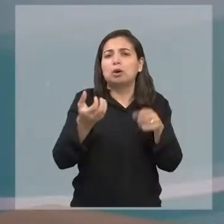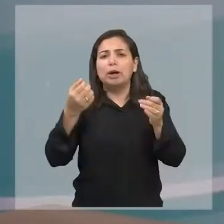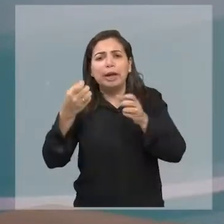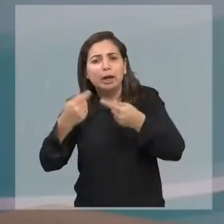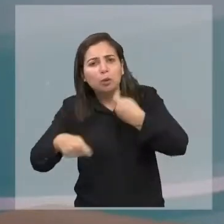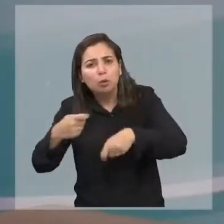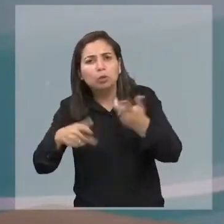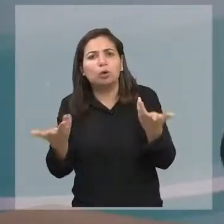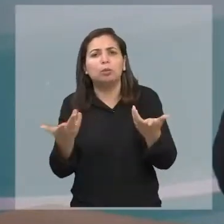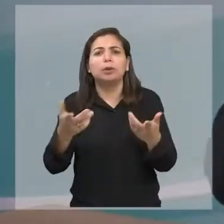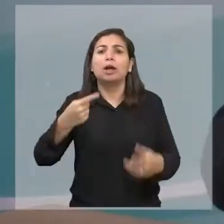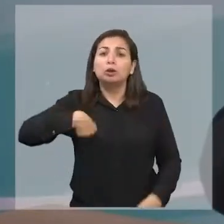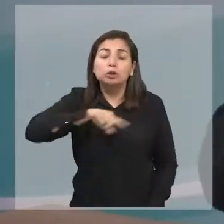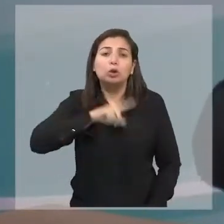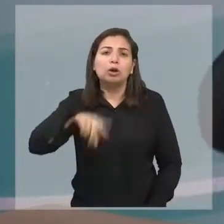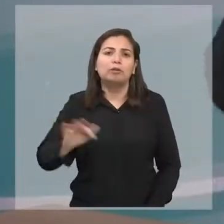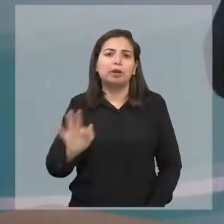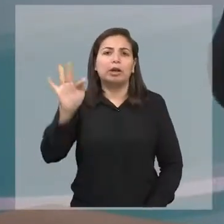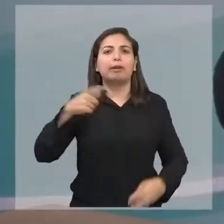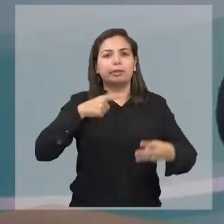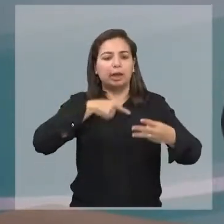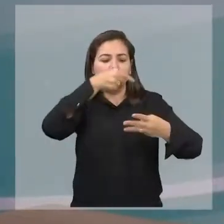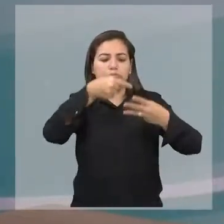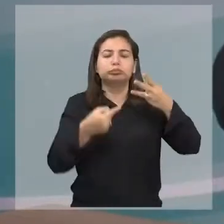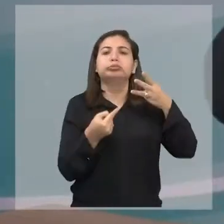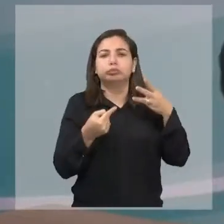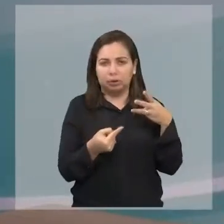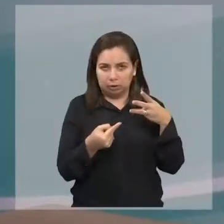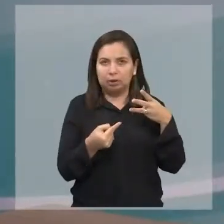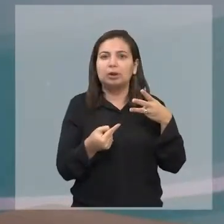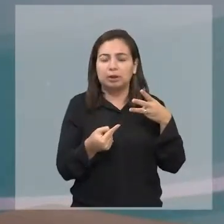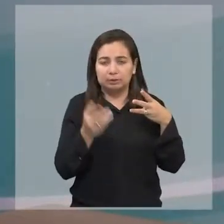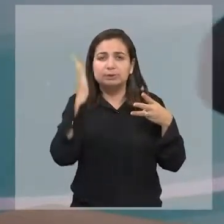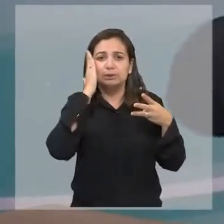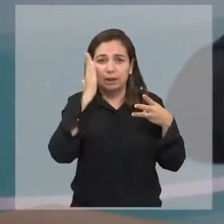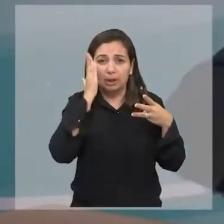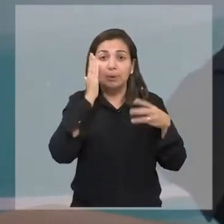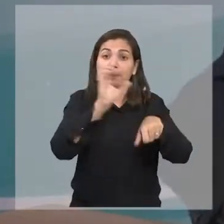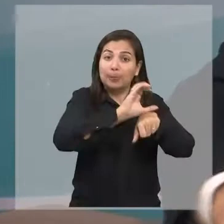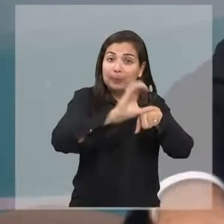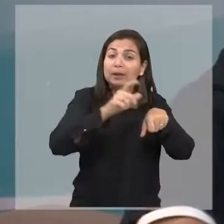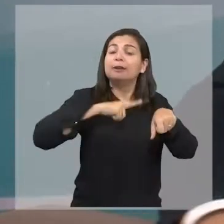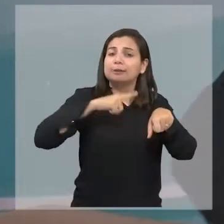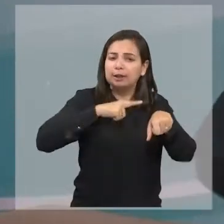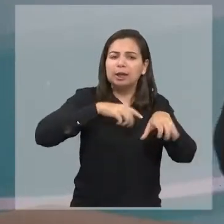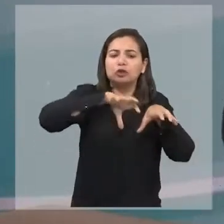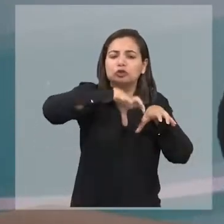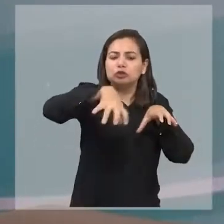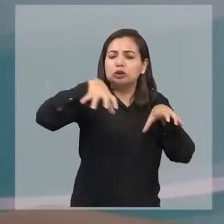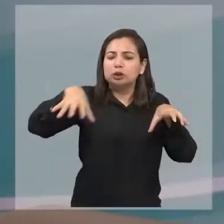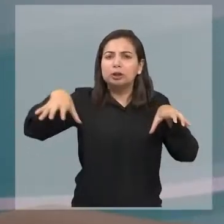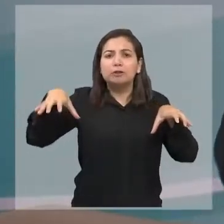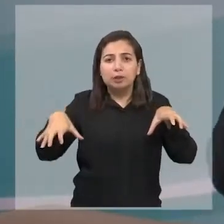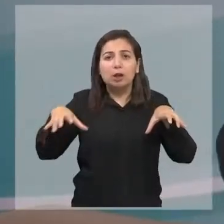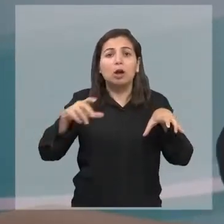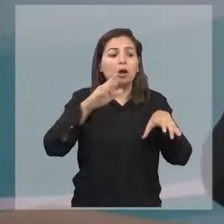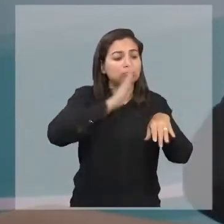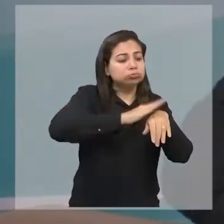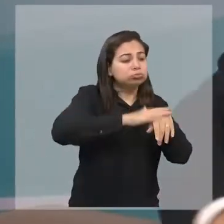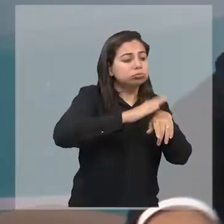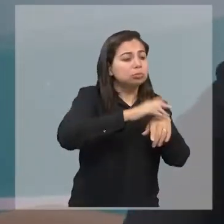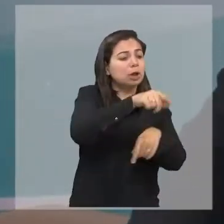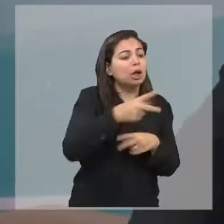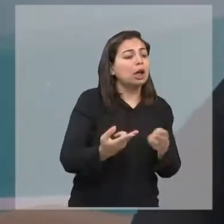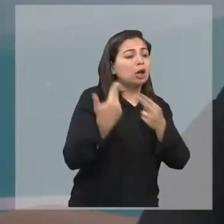somos uma federação com 3 níveis e o Distrito Federal. Na Constituição, nós temos uma divisão de